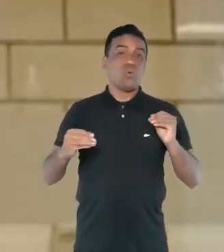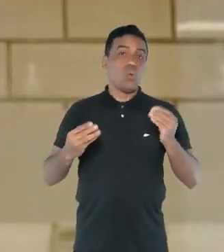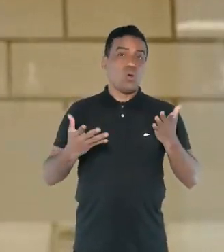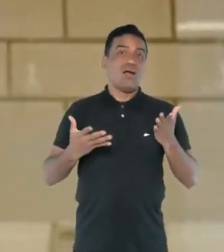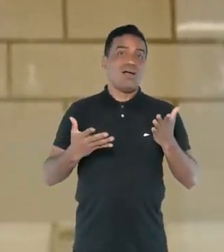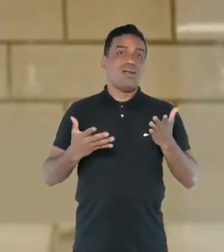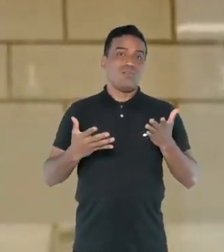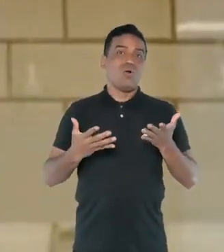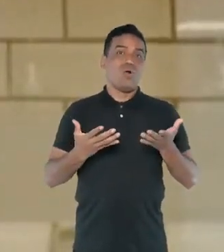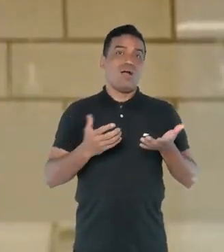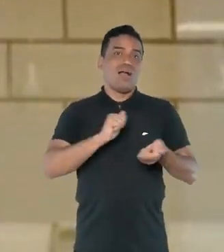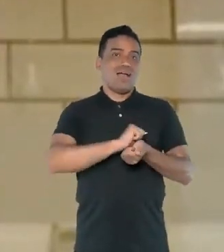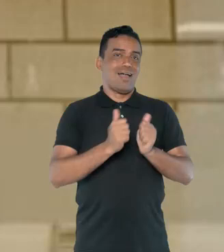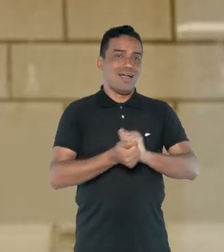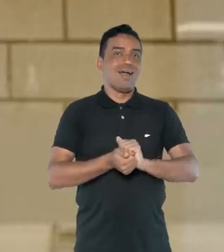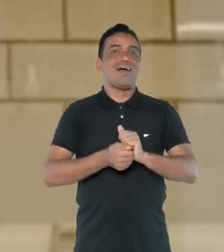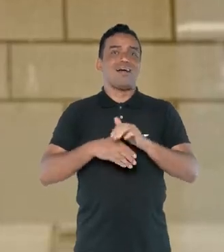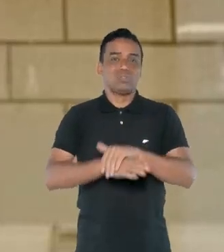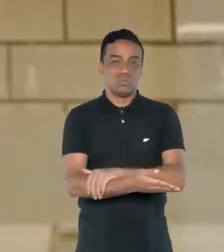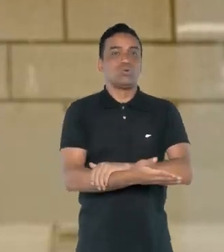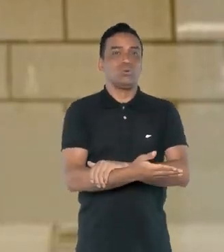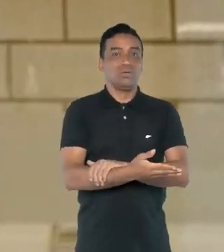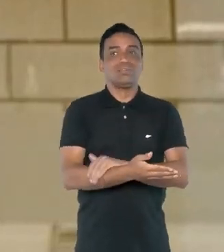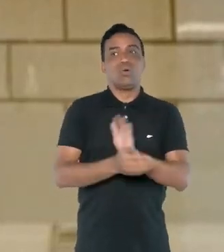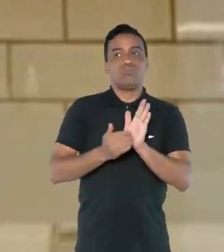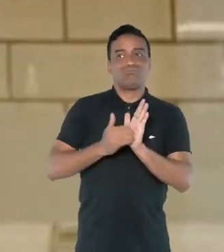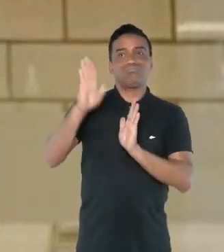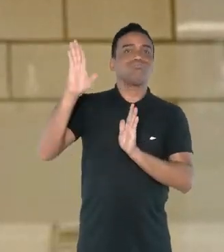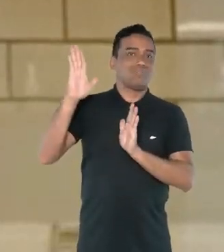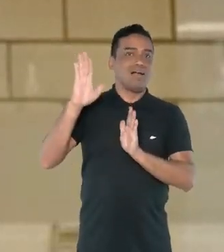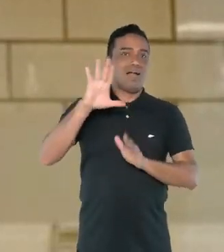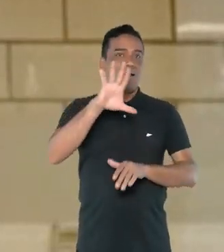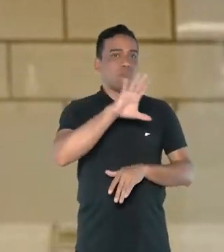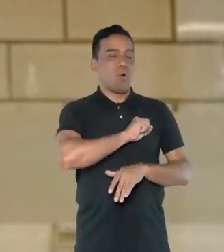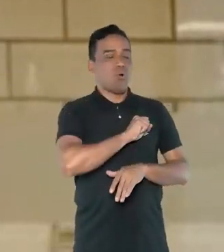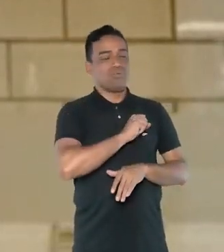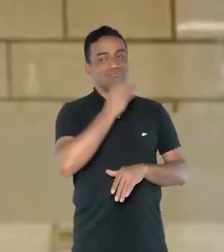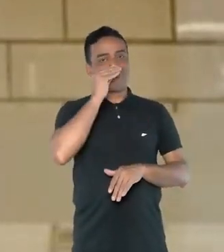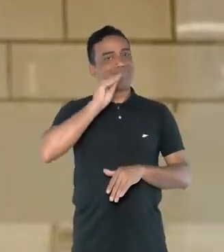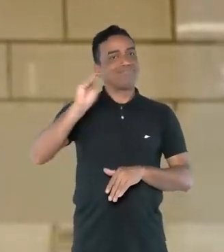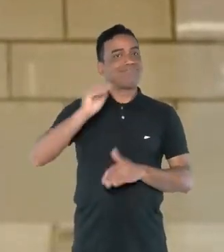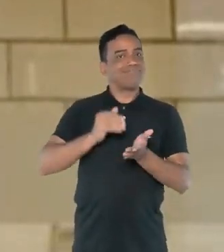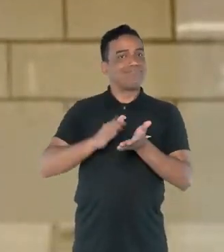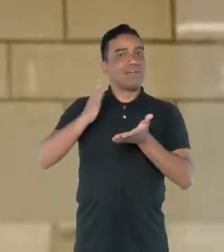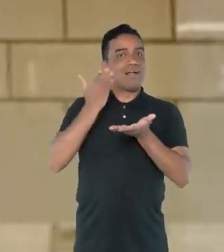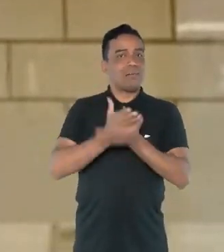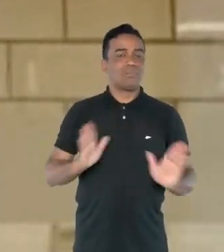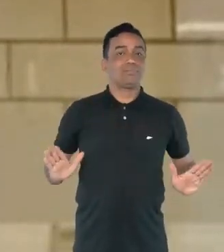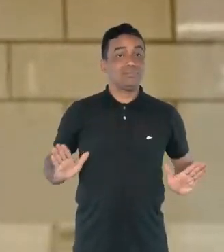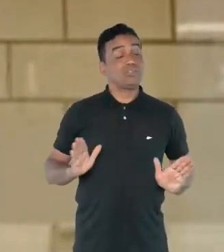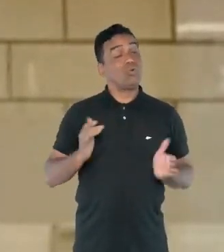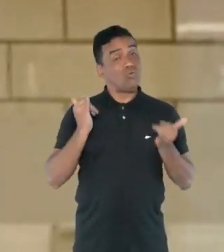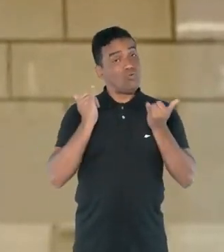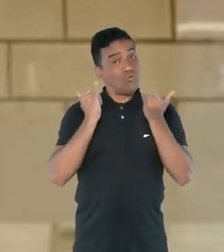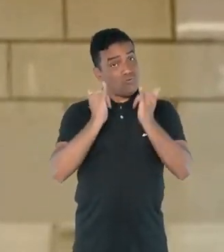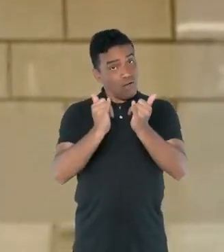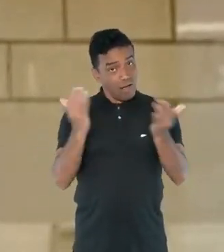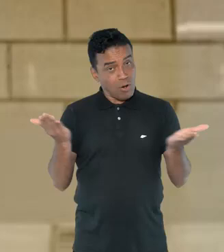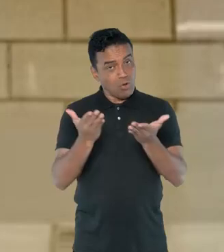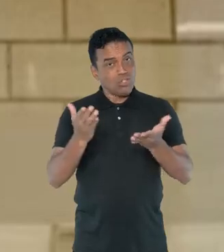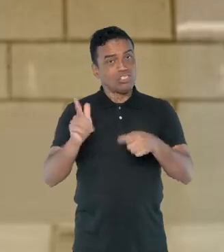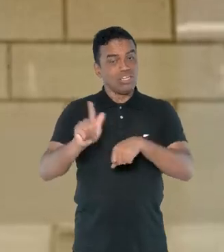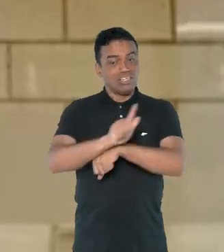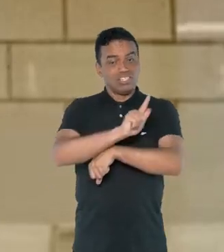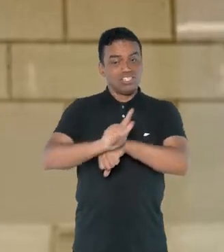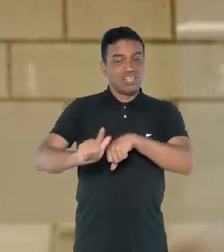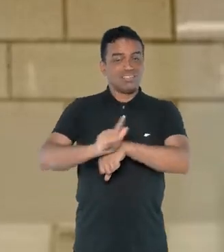detonar, digamos assim, aquele amor. Então, note, né? Hoje se fala muito, Gabriel, em gestão das